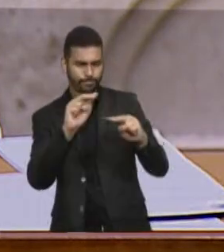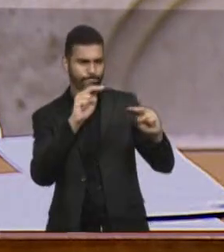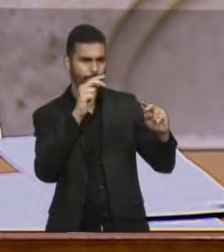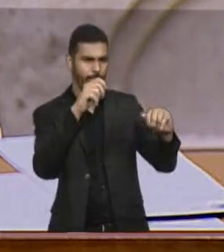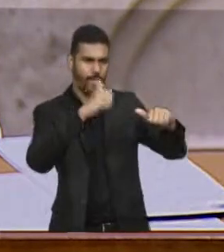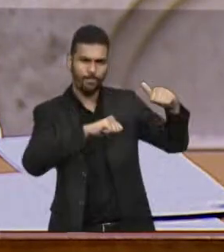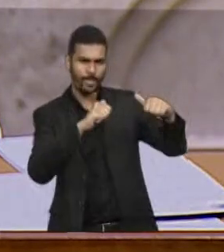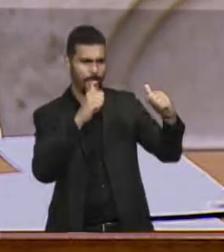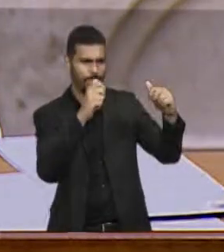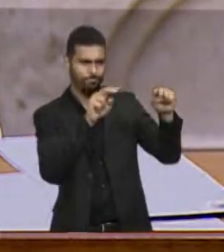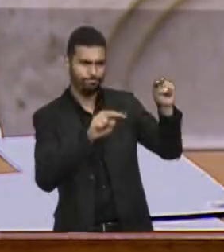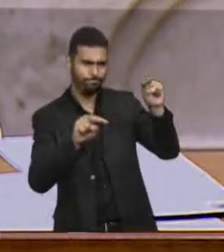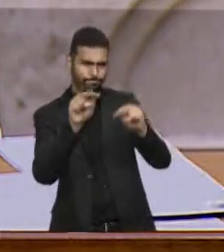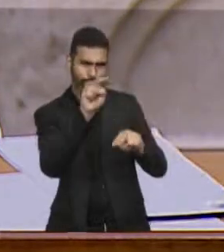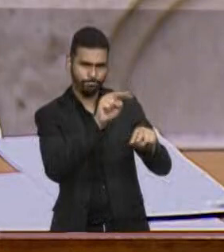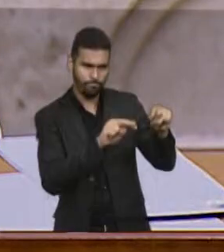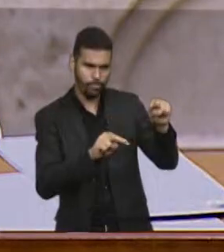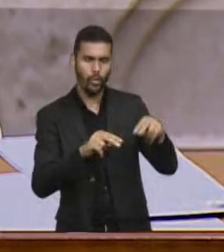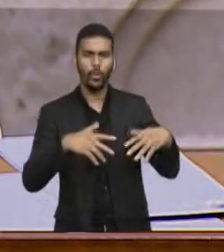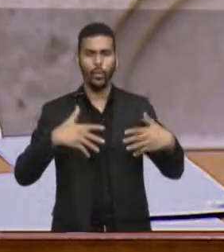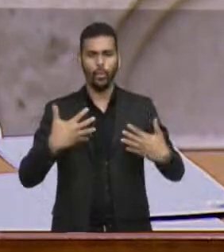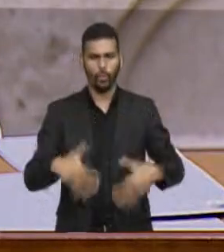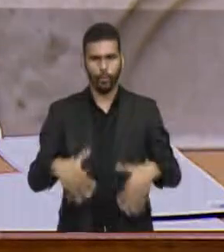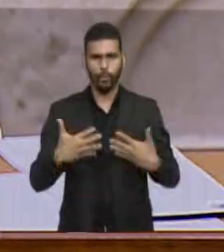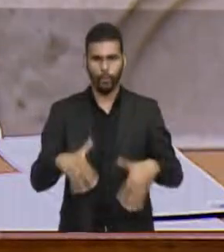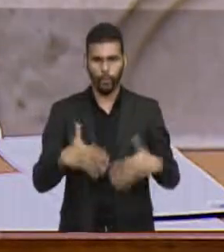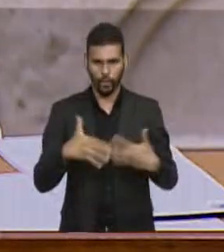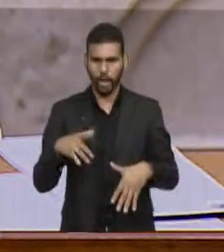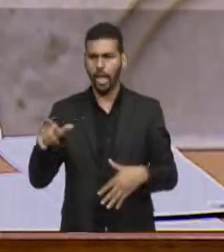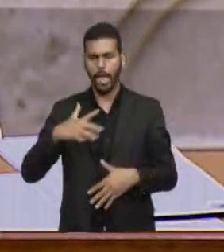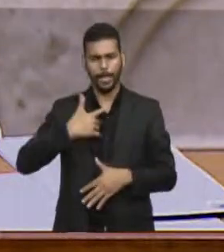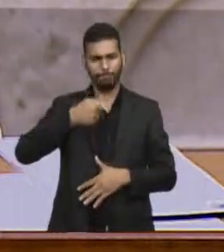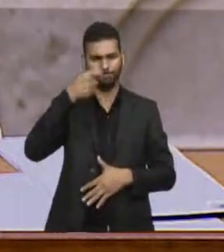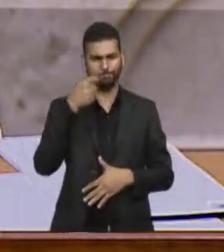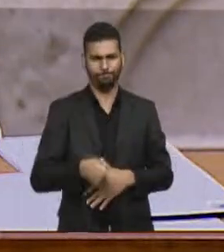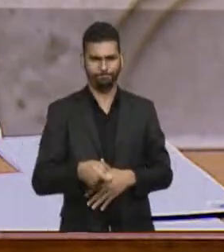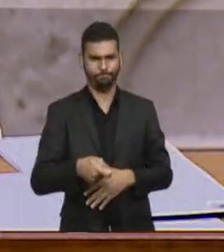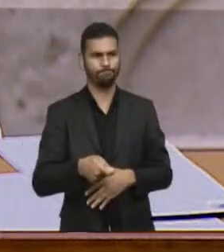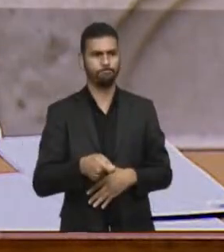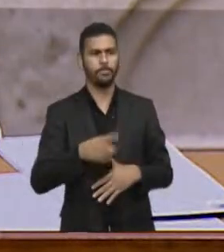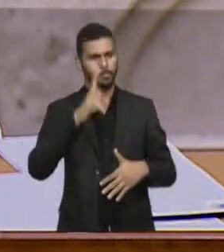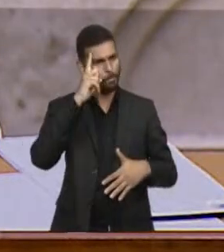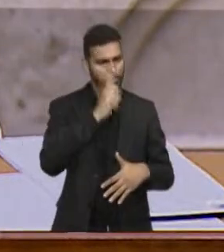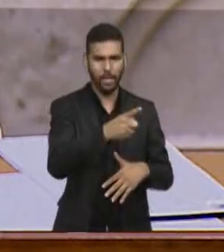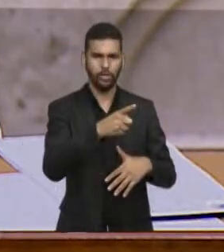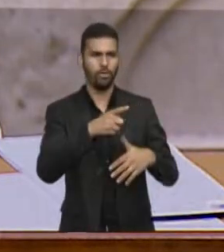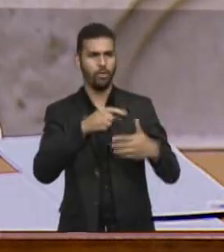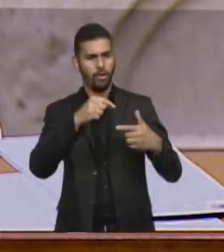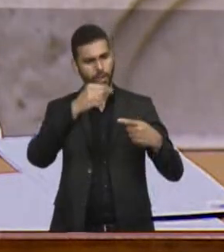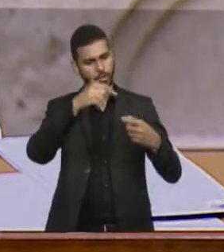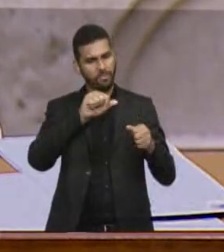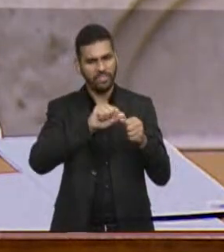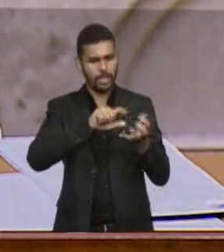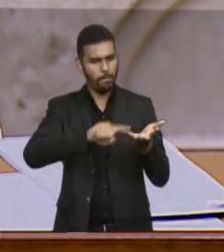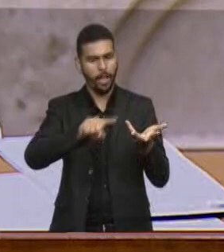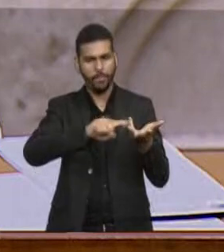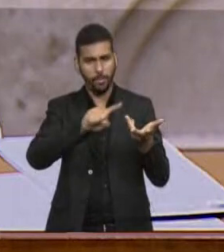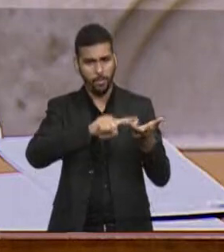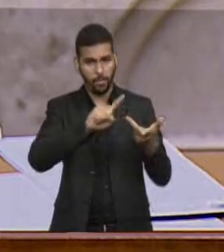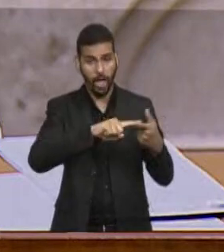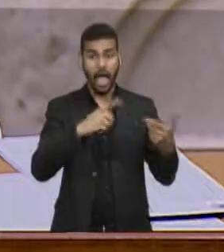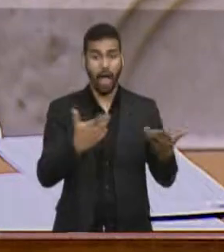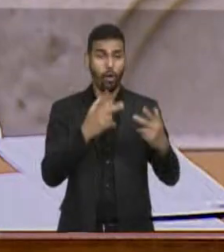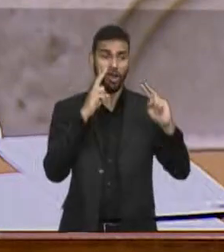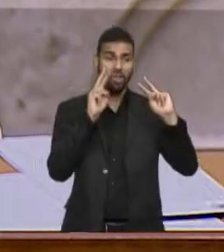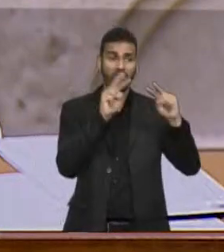que agora inclusive vão ser cujo comprimento agora vai ser checado nos próximos dias e